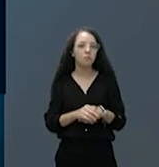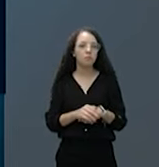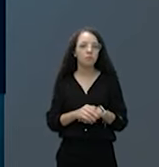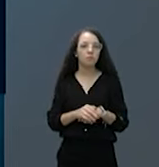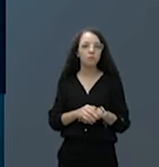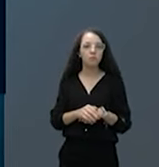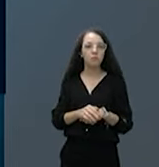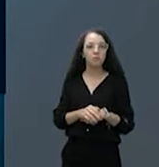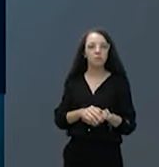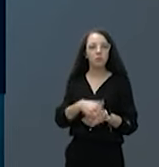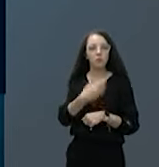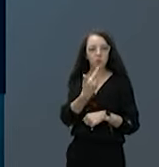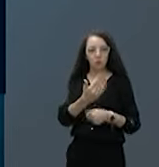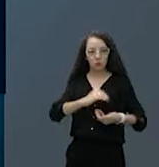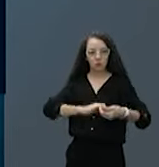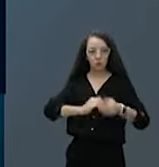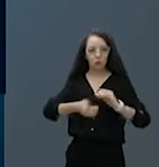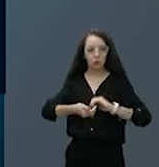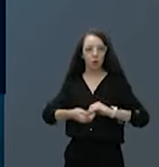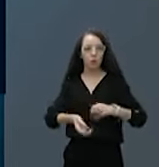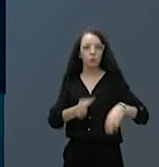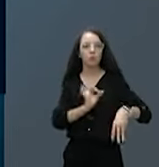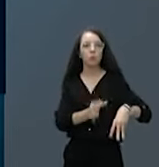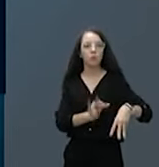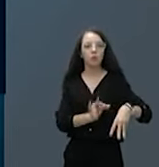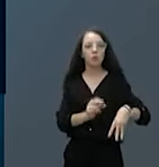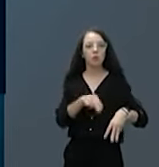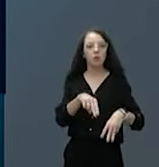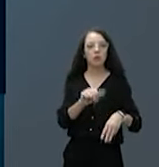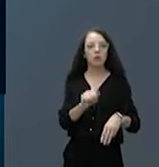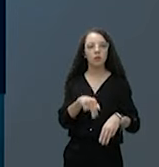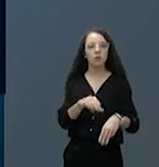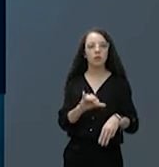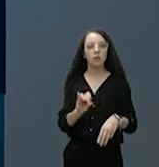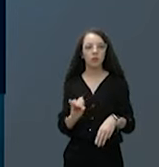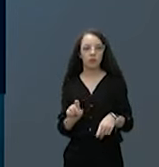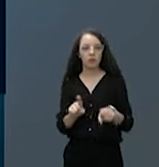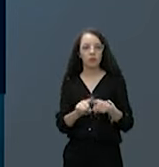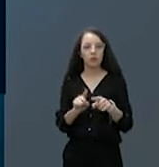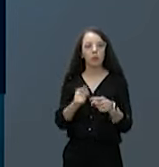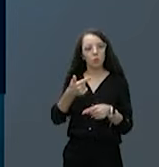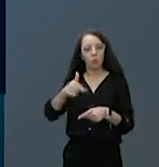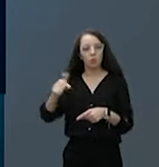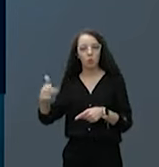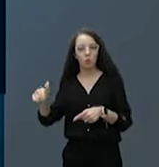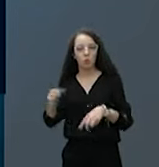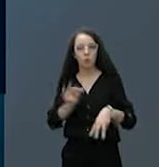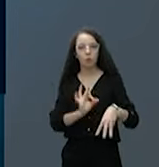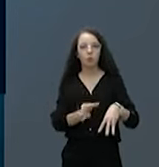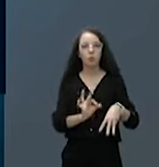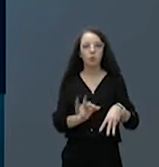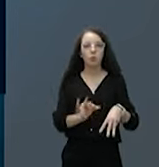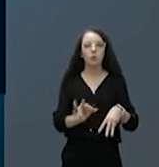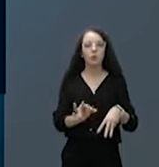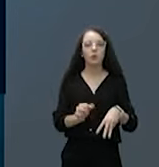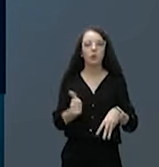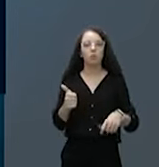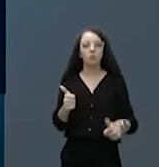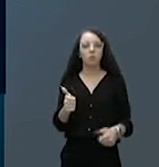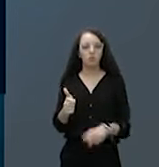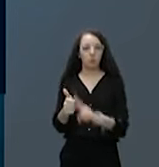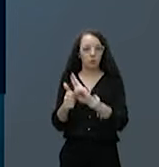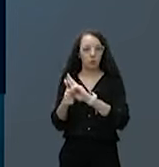senhora Presidente, a senhora ministra Nancy Andrighi, os senhores ministros, o eminente Procurador-Geral da República em sessão,